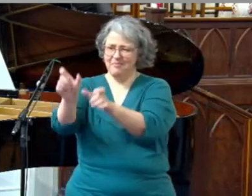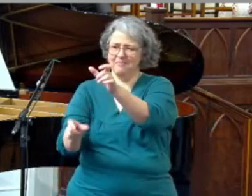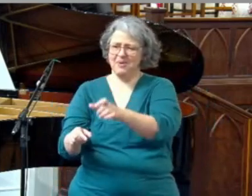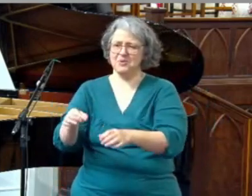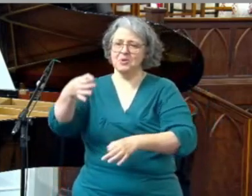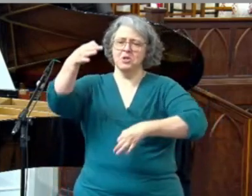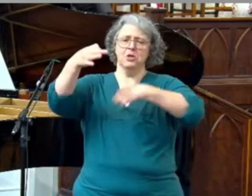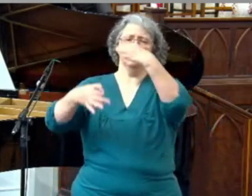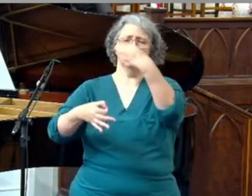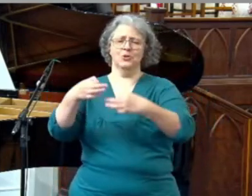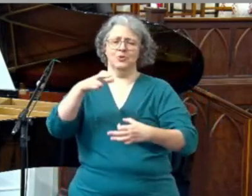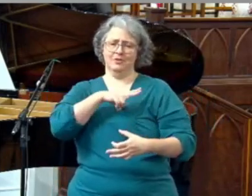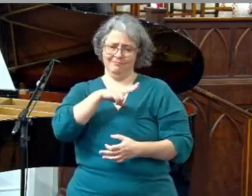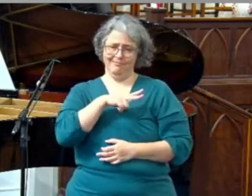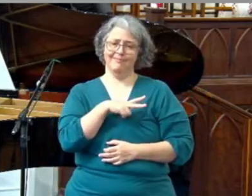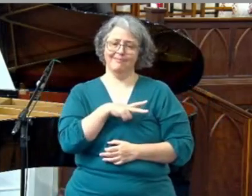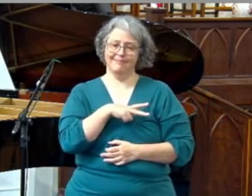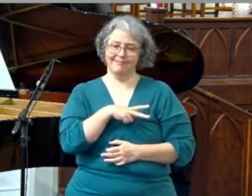baseado nos nossos